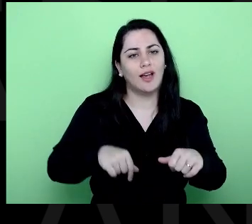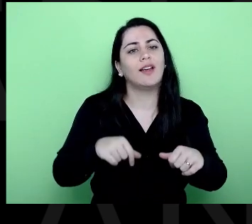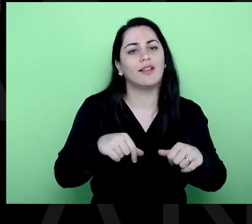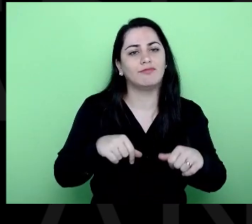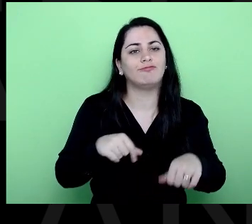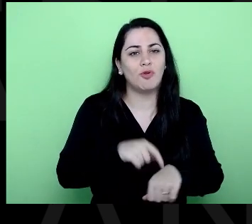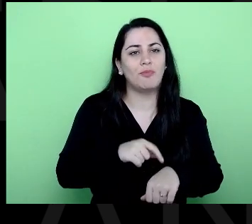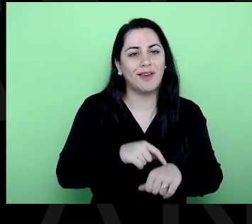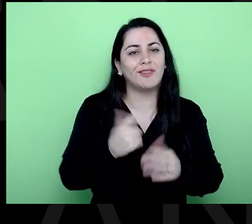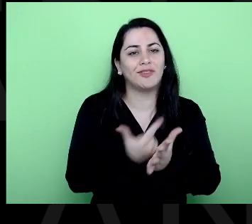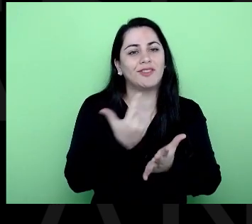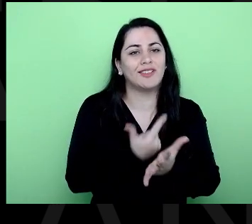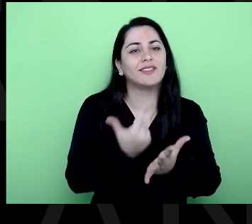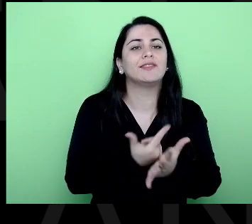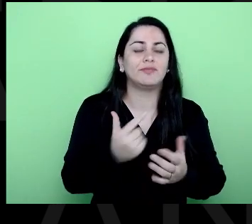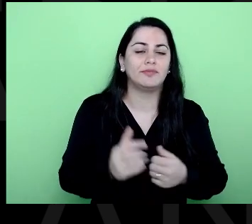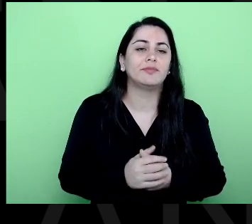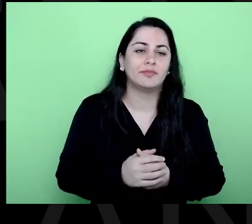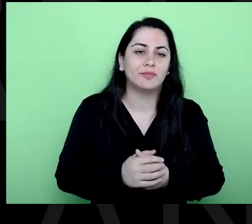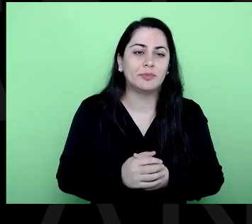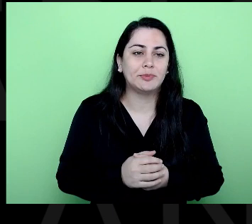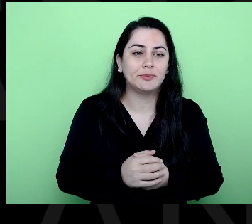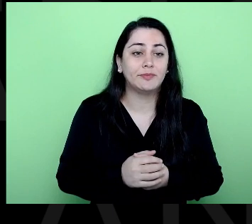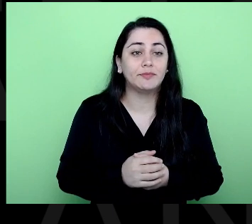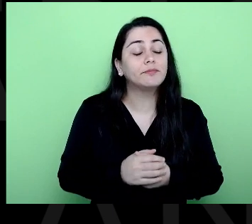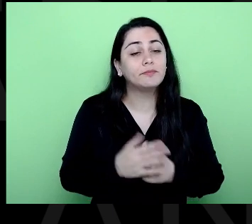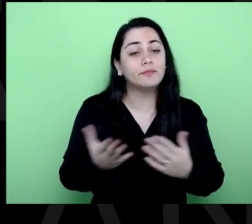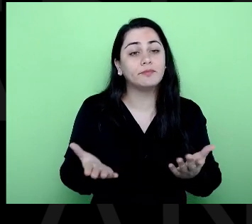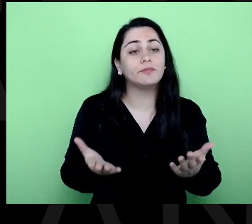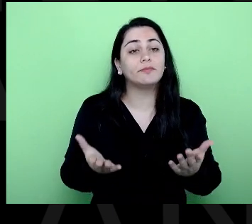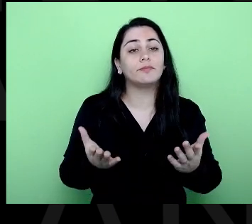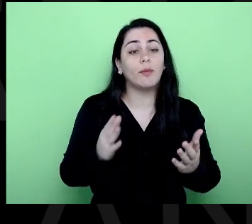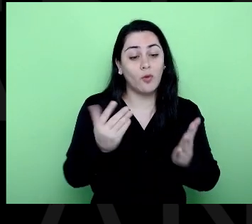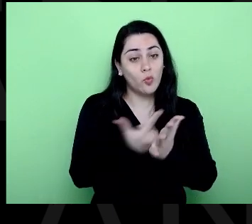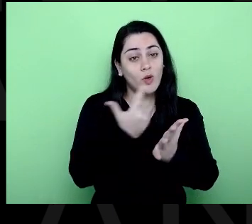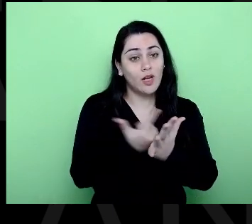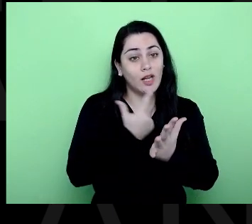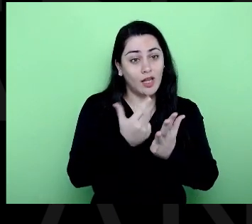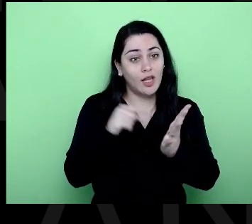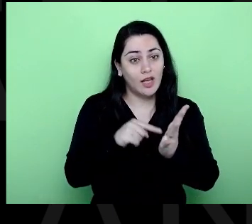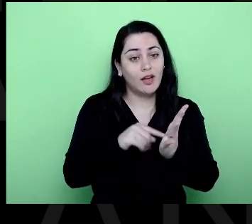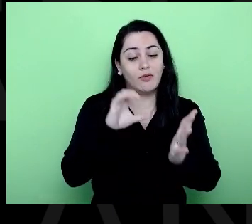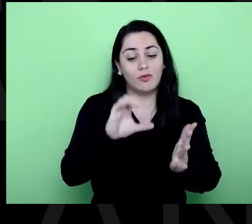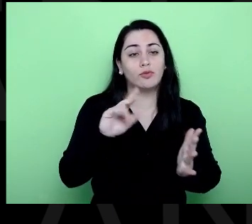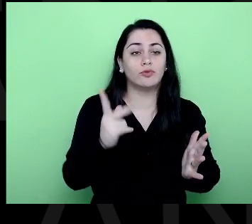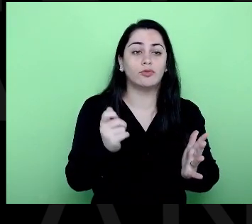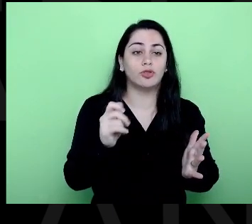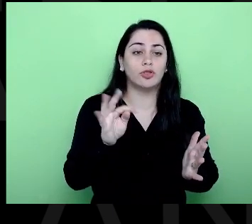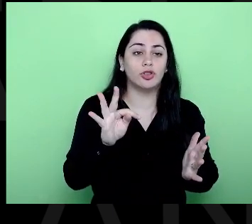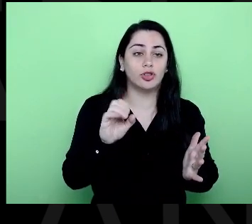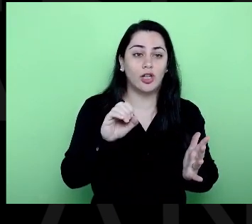que ele é antes. Castro. Mas o Chateau é antes e depois do Chateau.